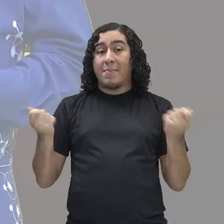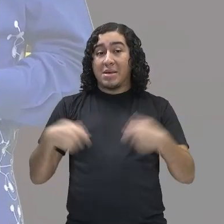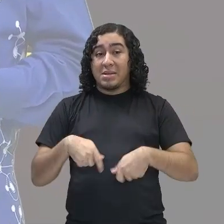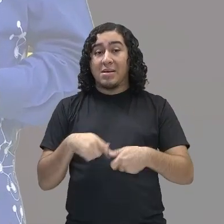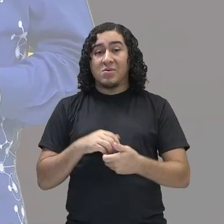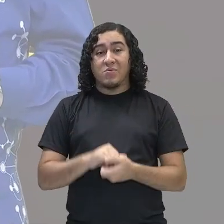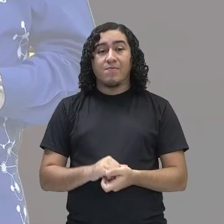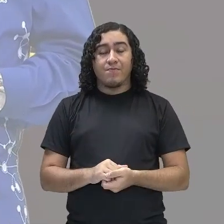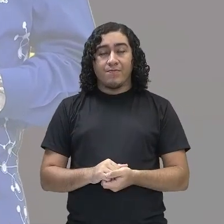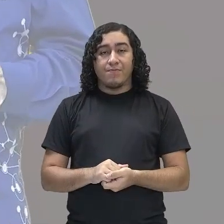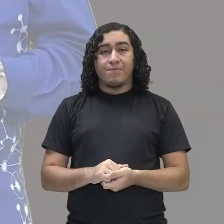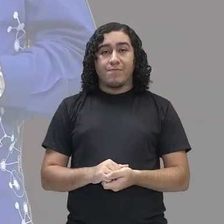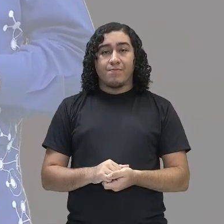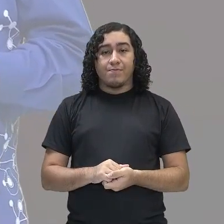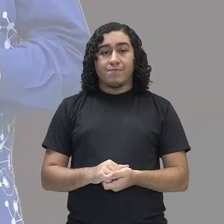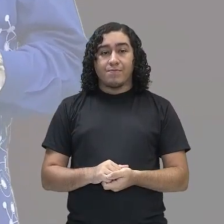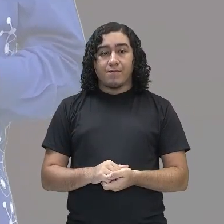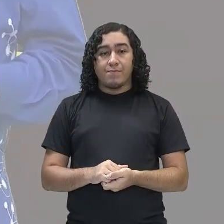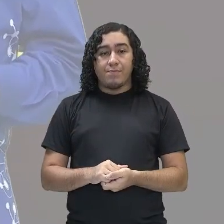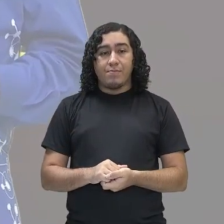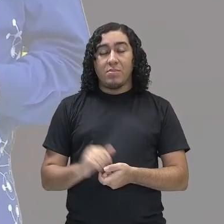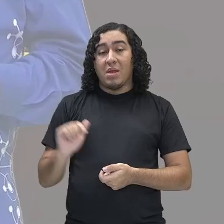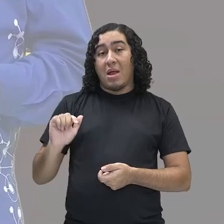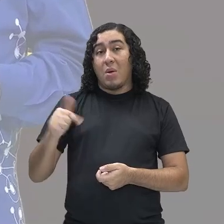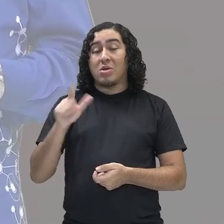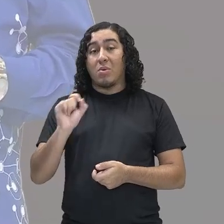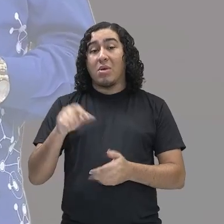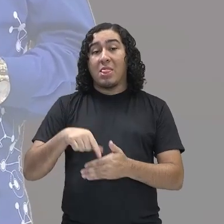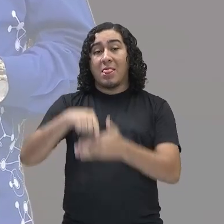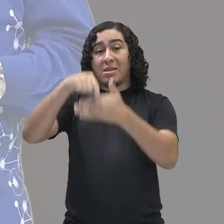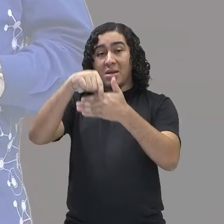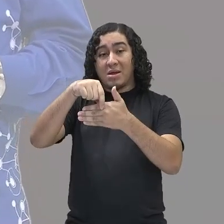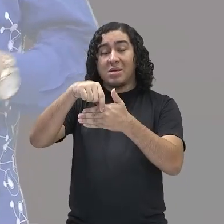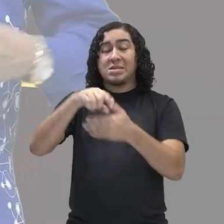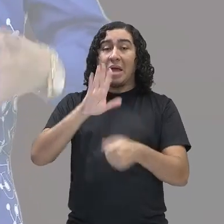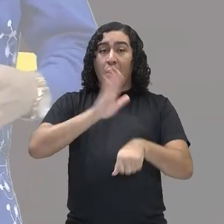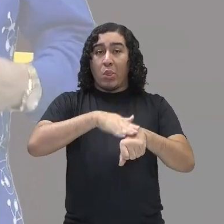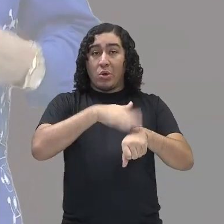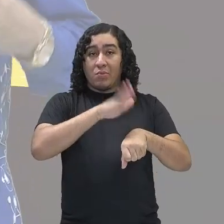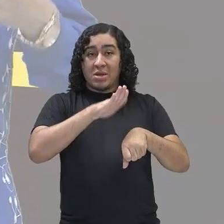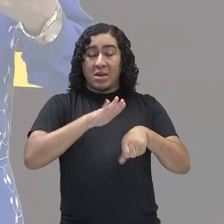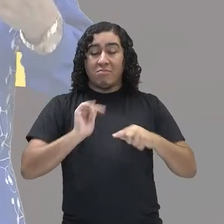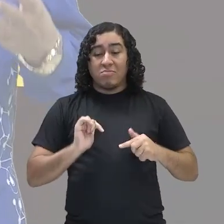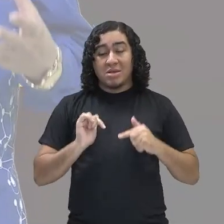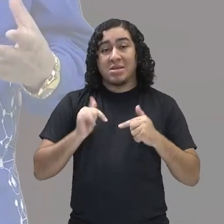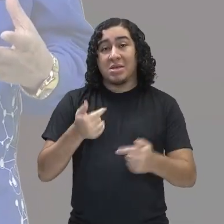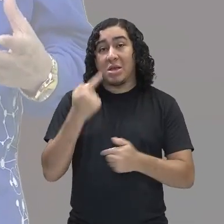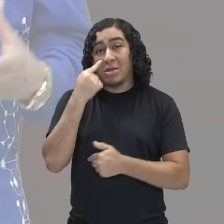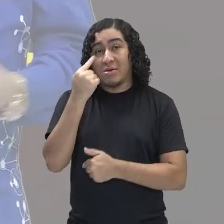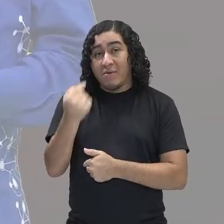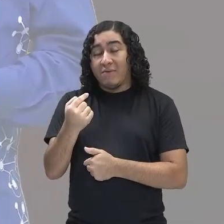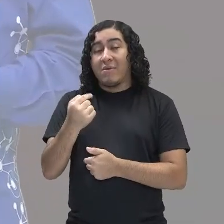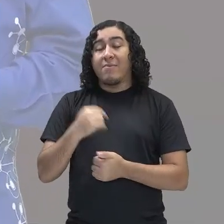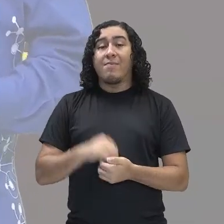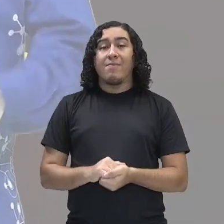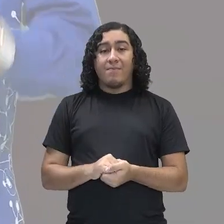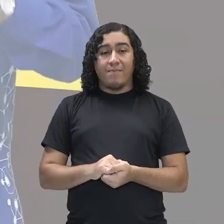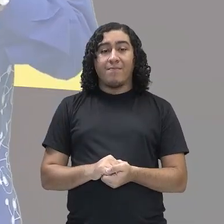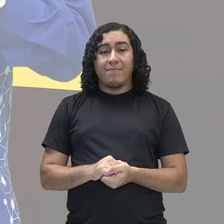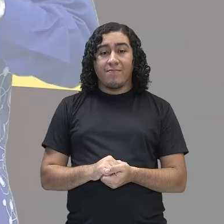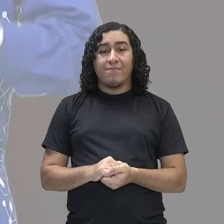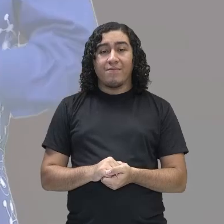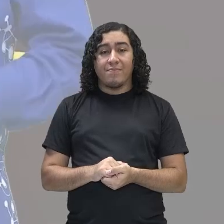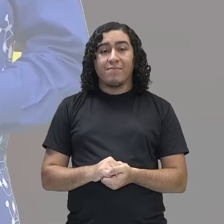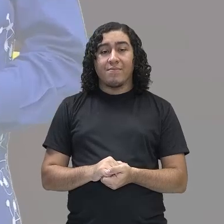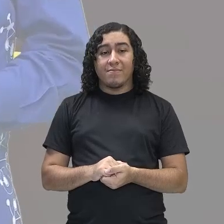nós também estamos desenvolvendo. Outra, liderança, autonomia, iniciativa também. Olha